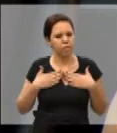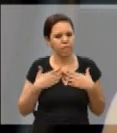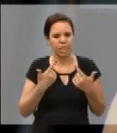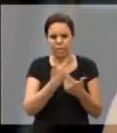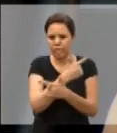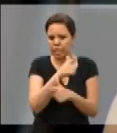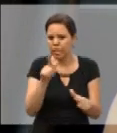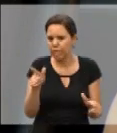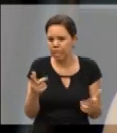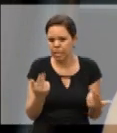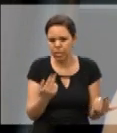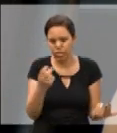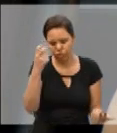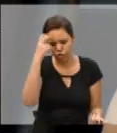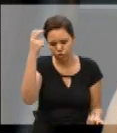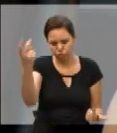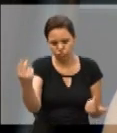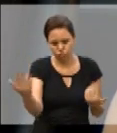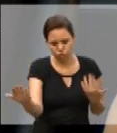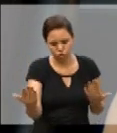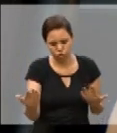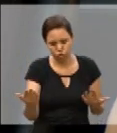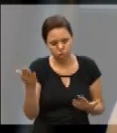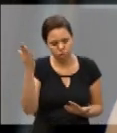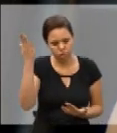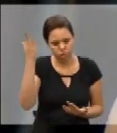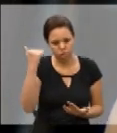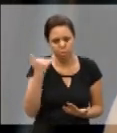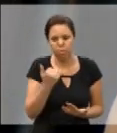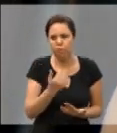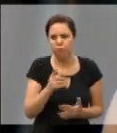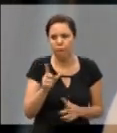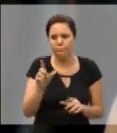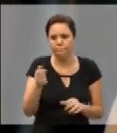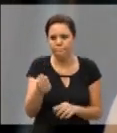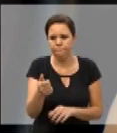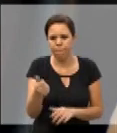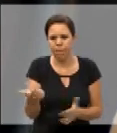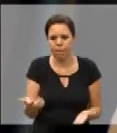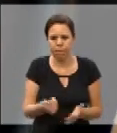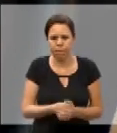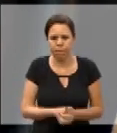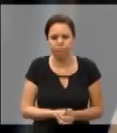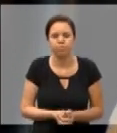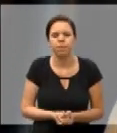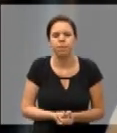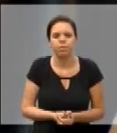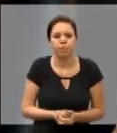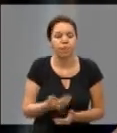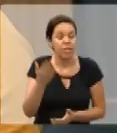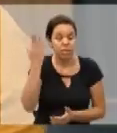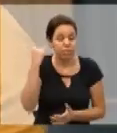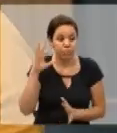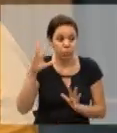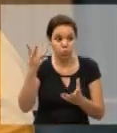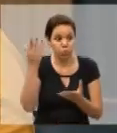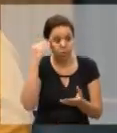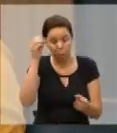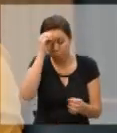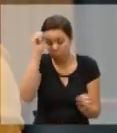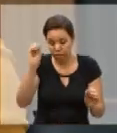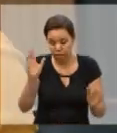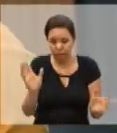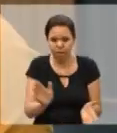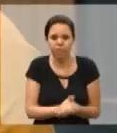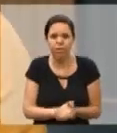a inteligência, né, do homem que sabia de menos, né? De menos é ótimo, né? Que realmente ele achava que sabia tudo, não sabia nada.